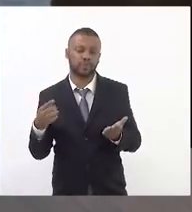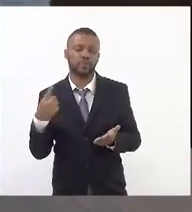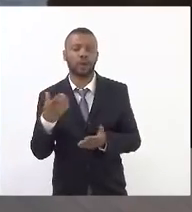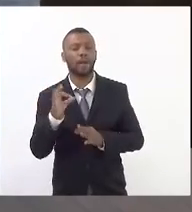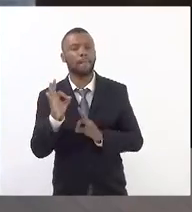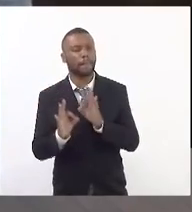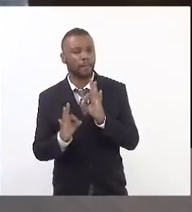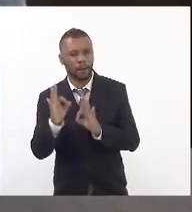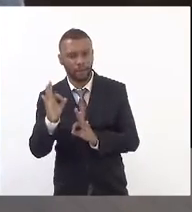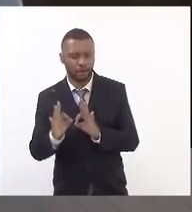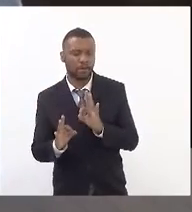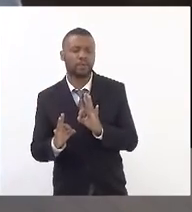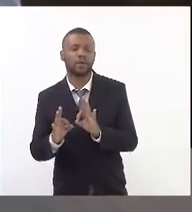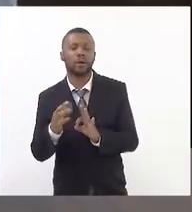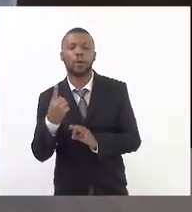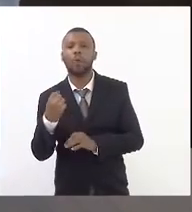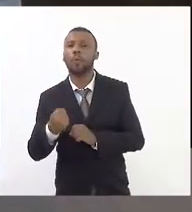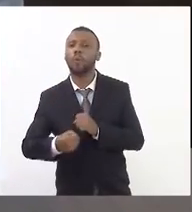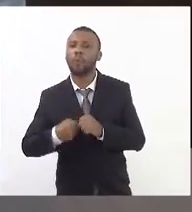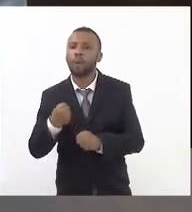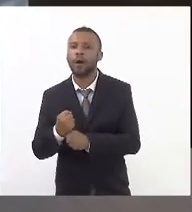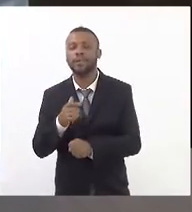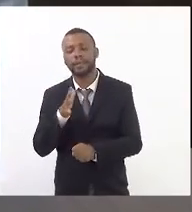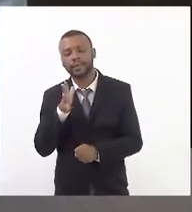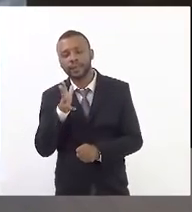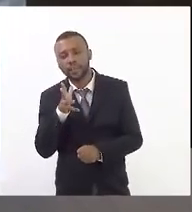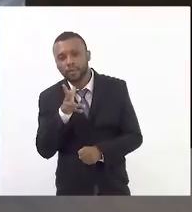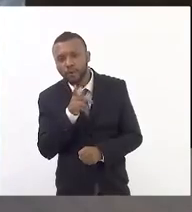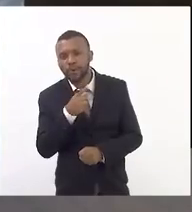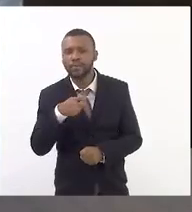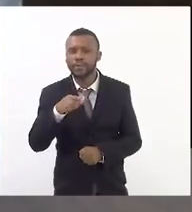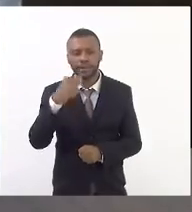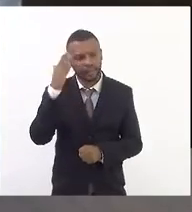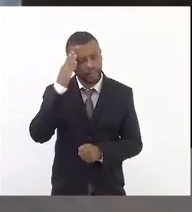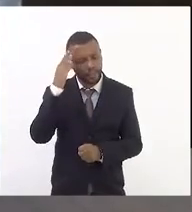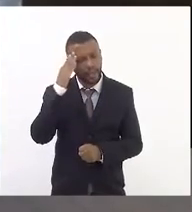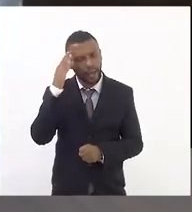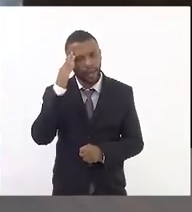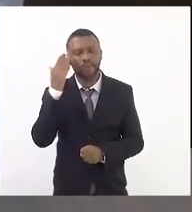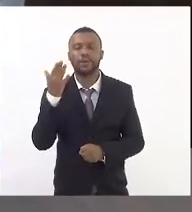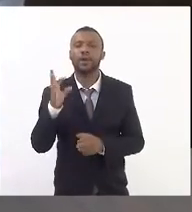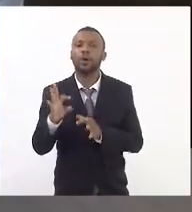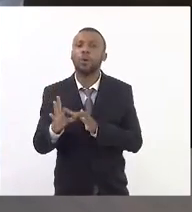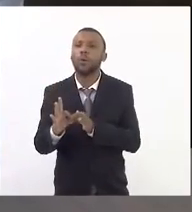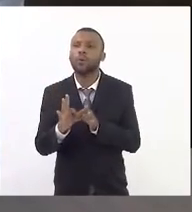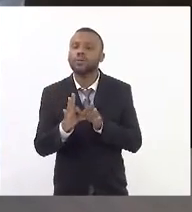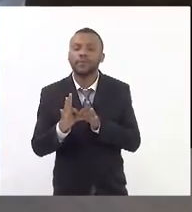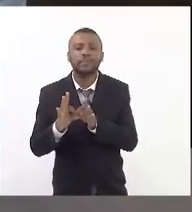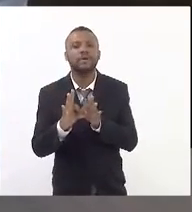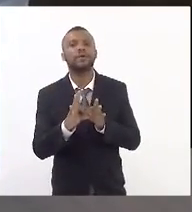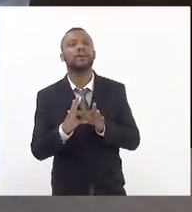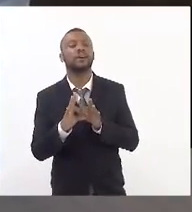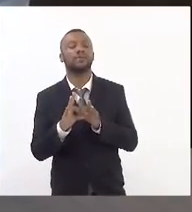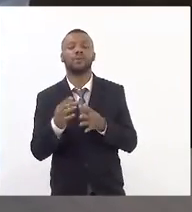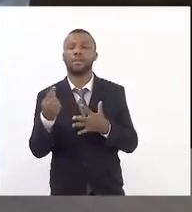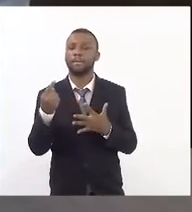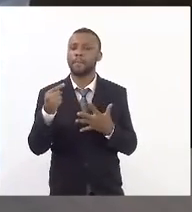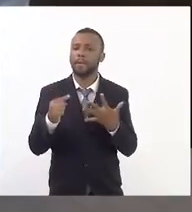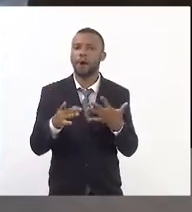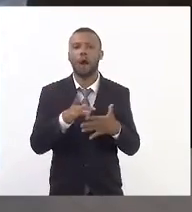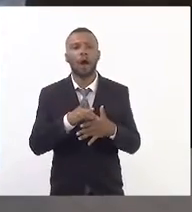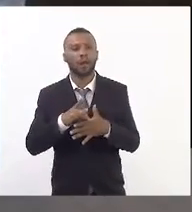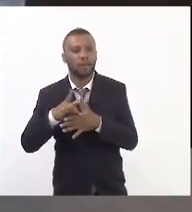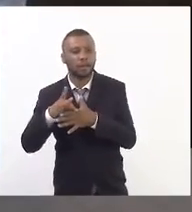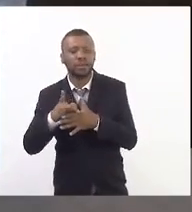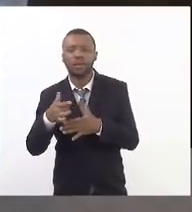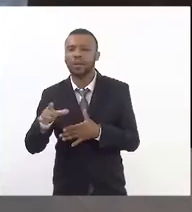aqui um projeto que durou um ano, que Vossa Excelência sabe bem, unificando essas agências, e a escolha